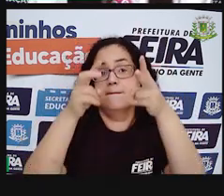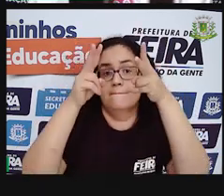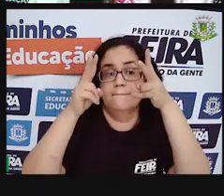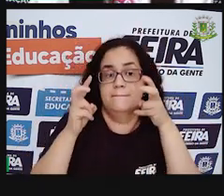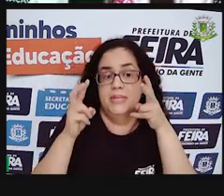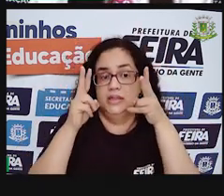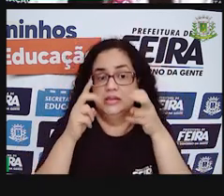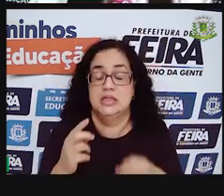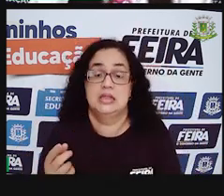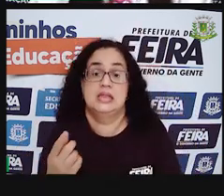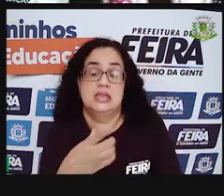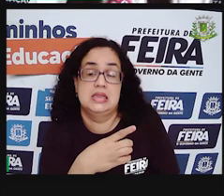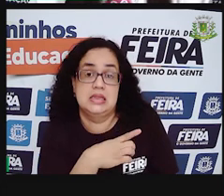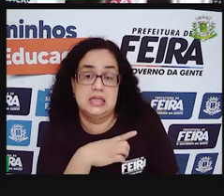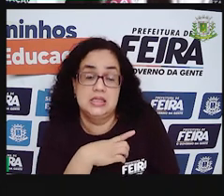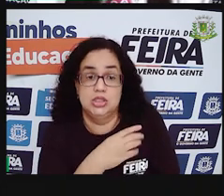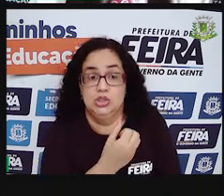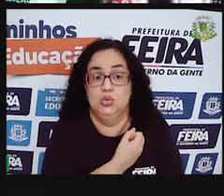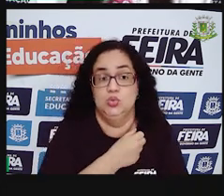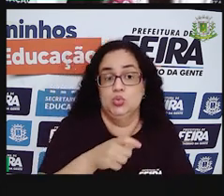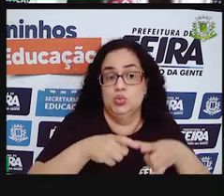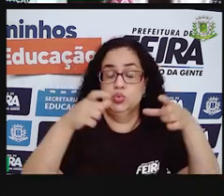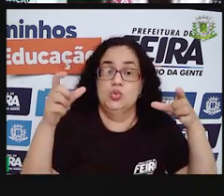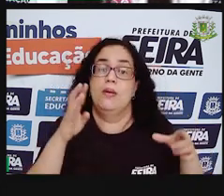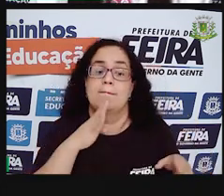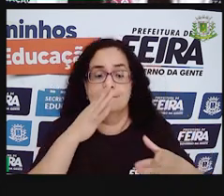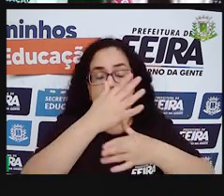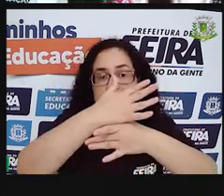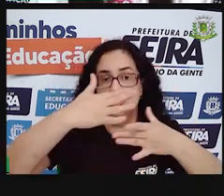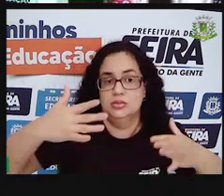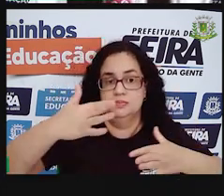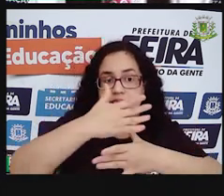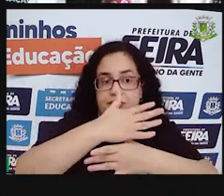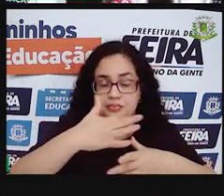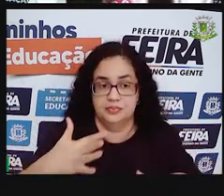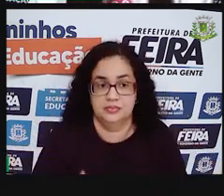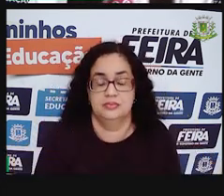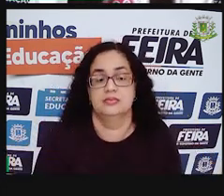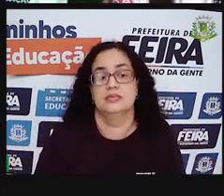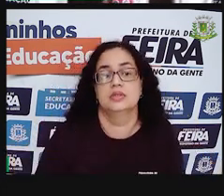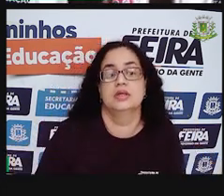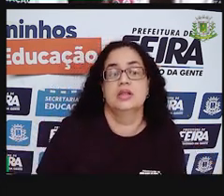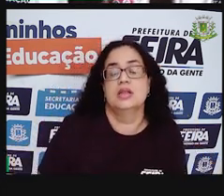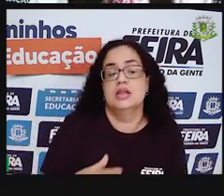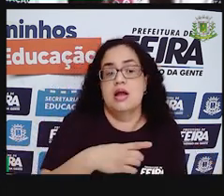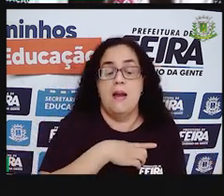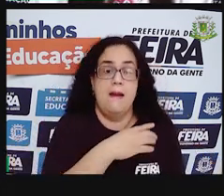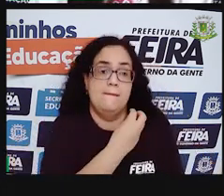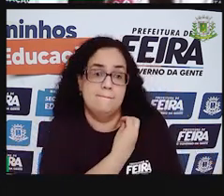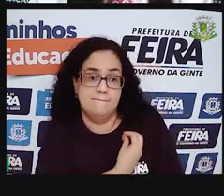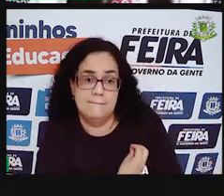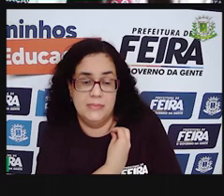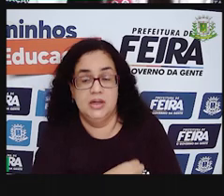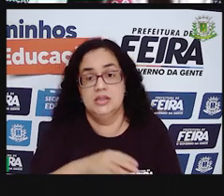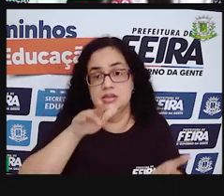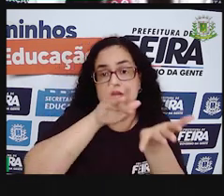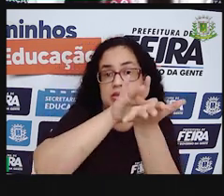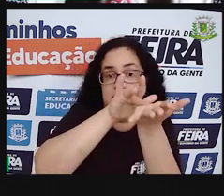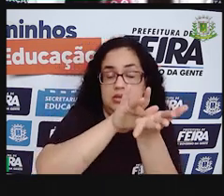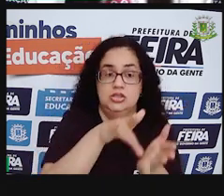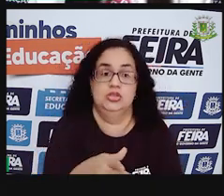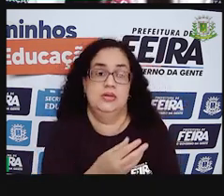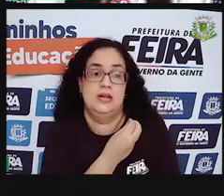que, apesar de existir um grande número de municípios, né, de cidades, que constatam a presença dos ciganos